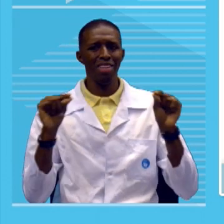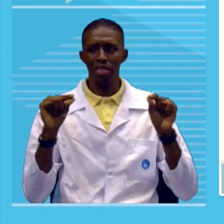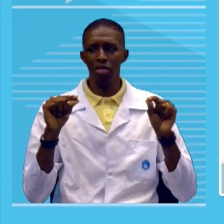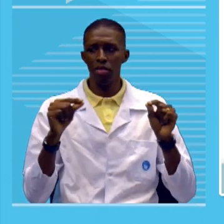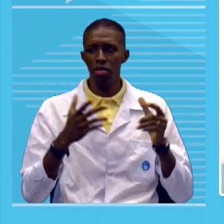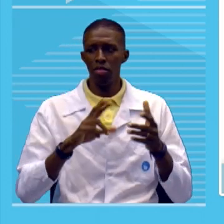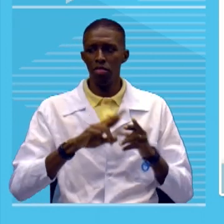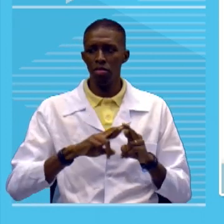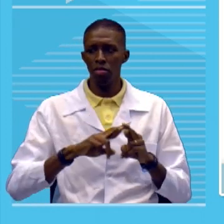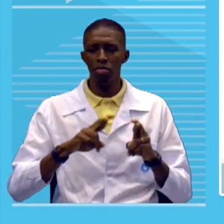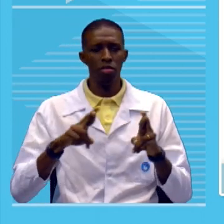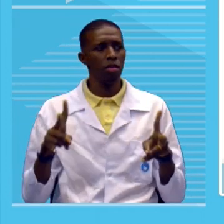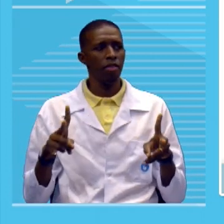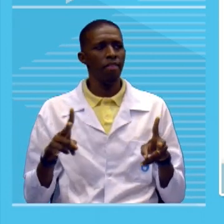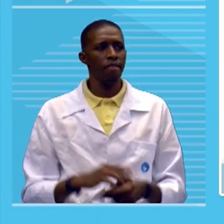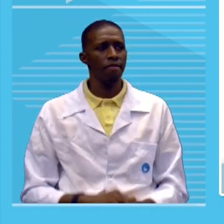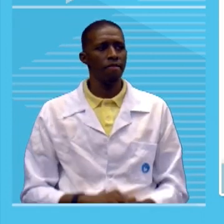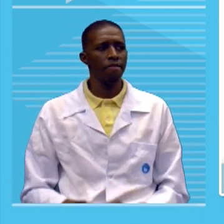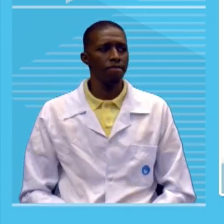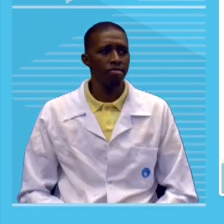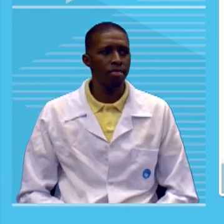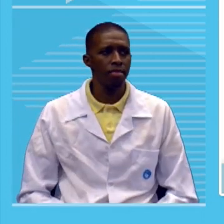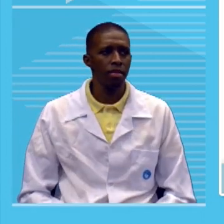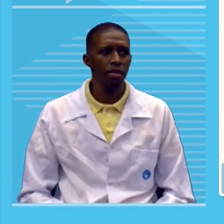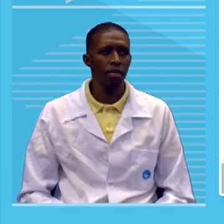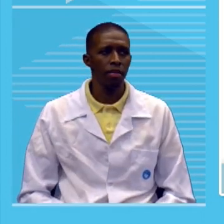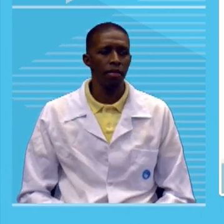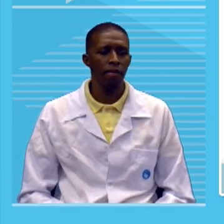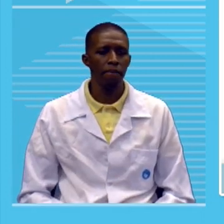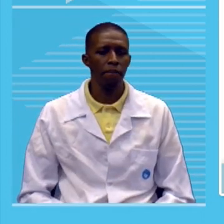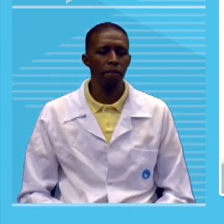momento ela estava nervosa.